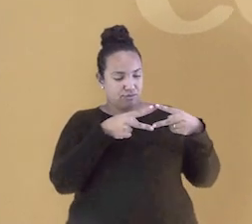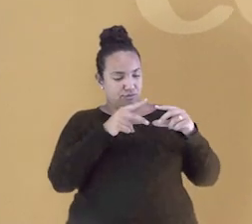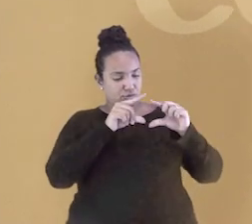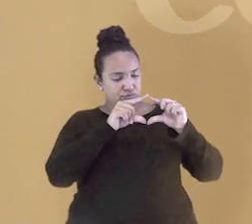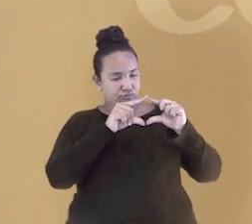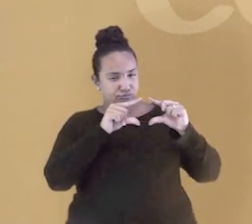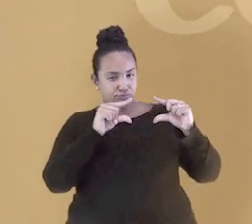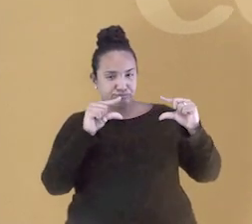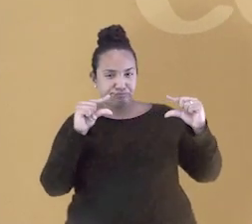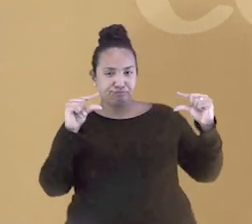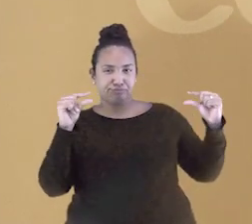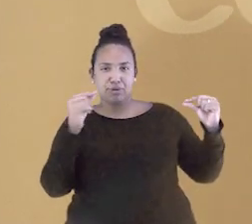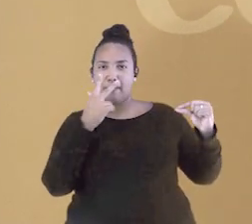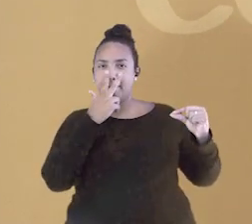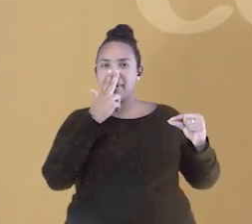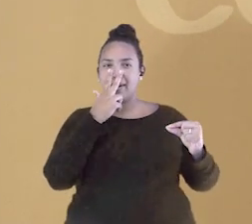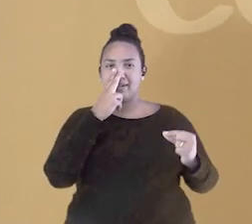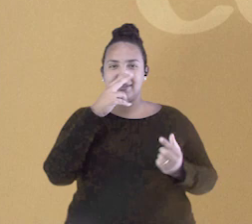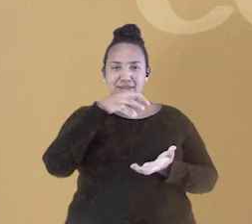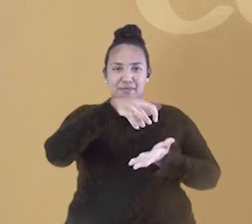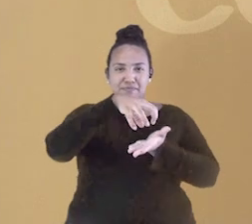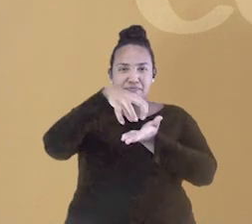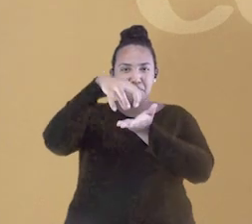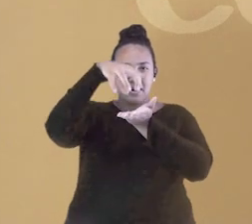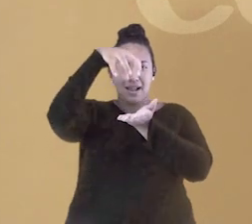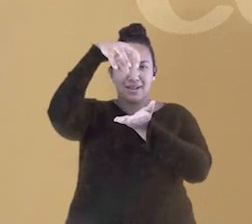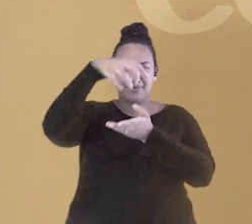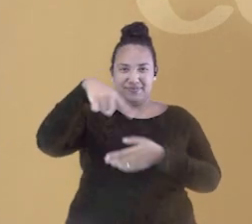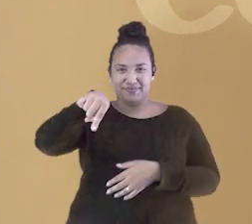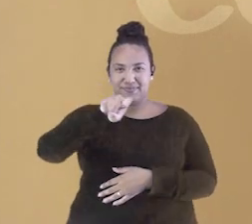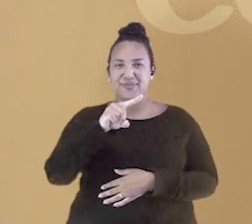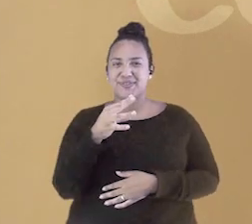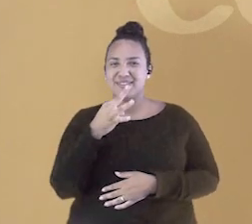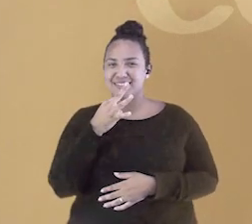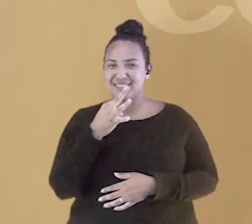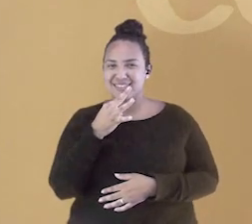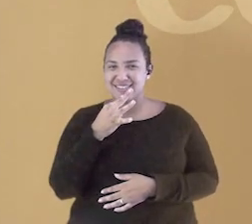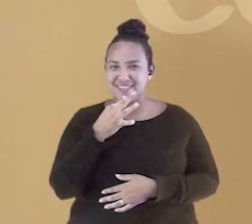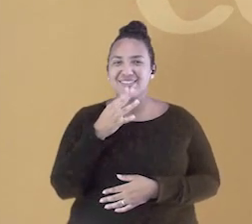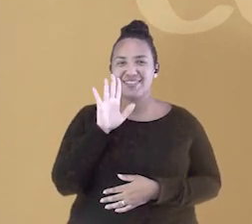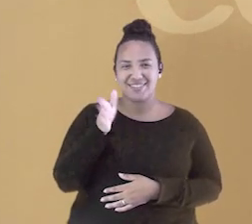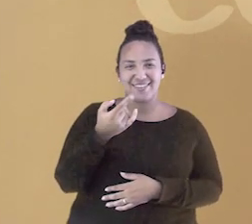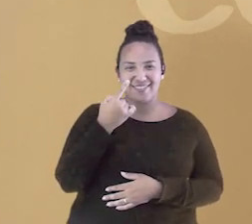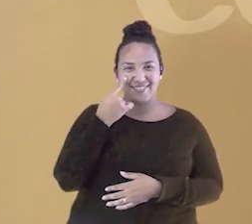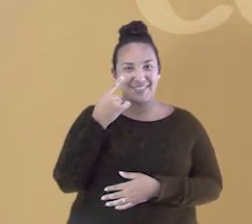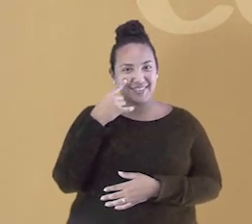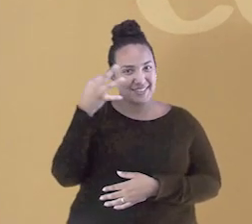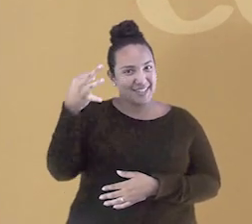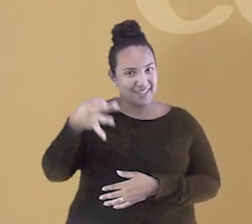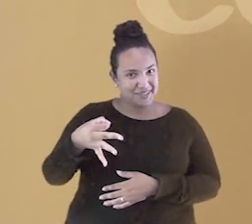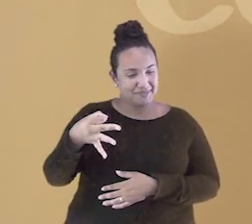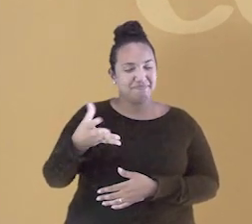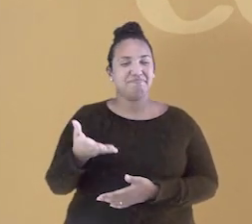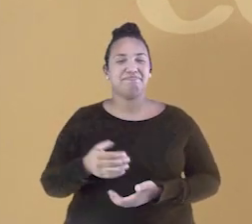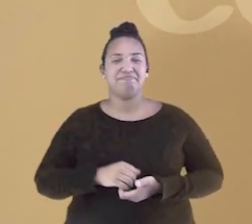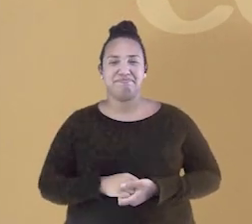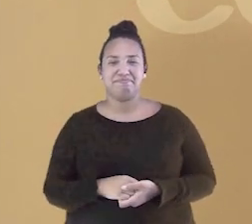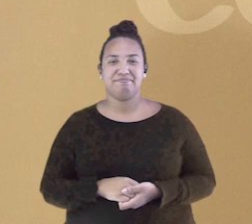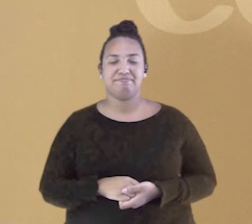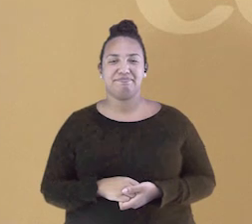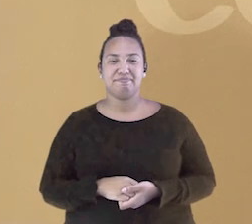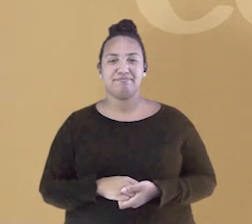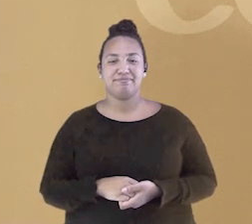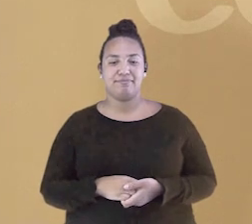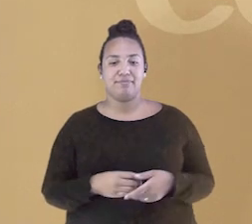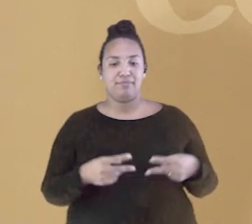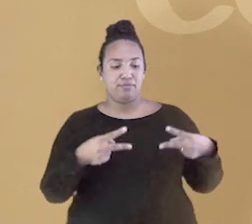formato assim de um balão que todos nós conhecemos. Até porque não pode ficar soltando balão por aí, porque é proibido, não é mesmo? O